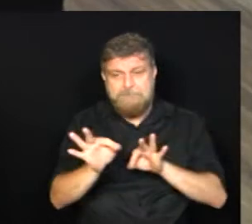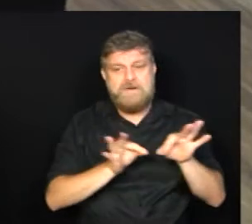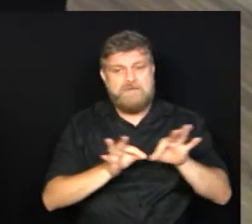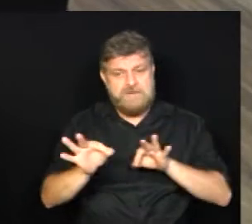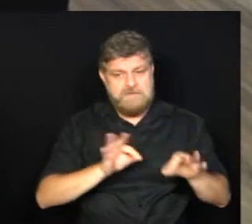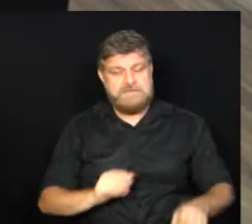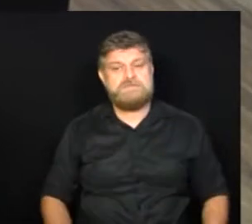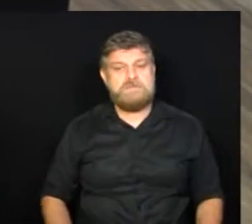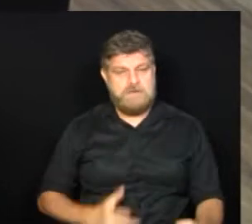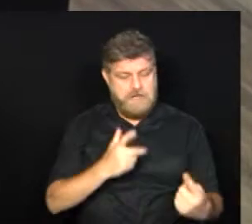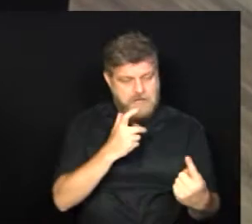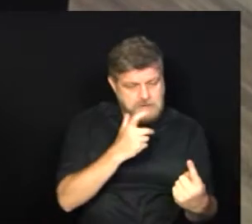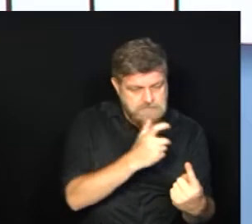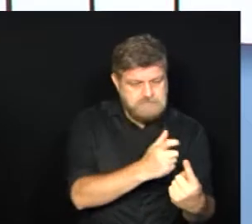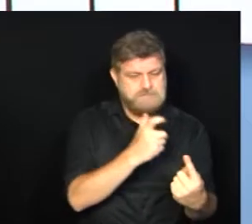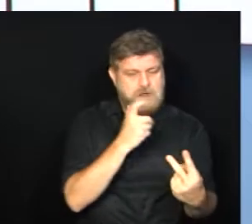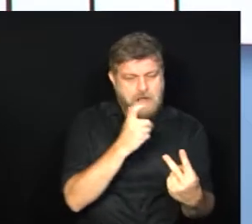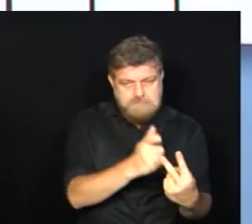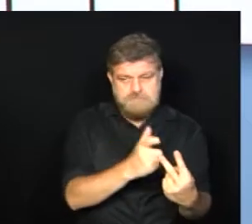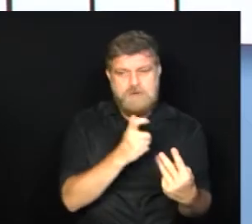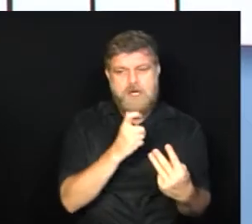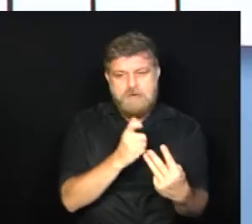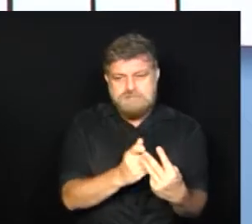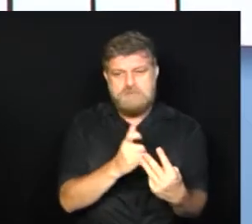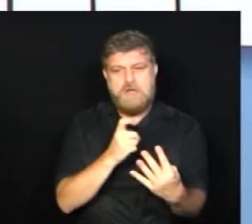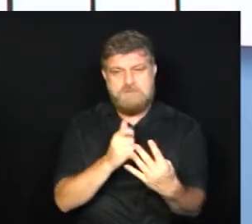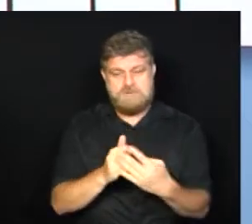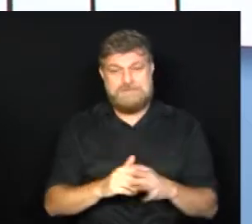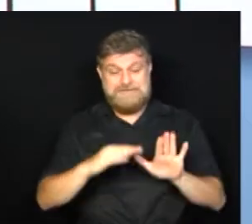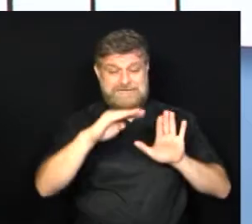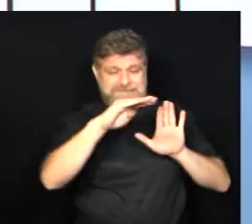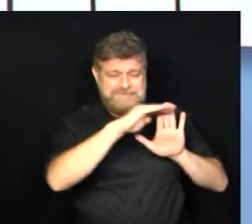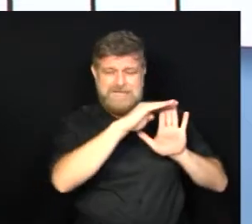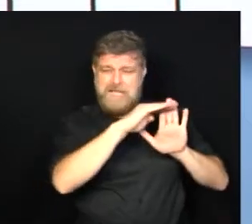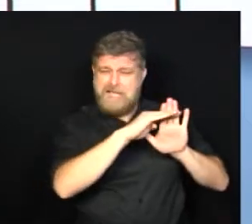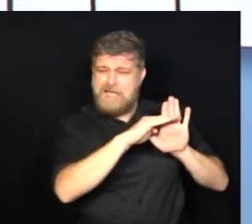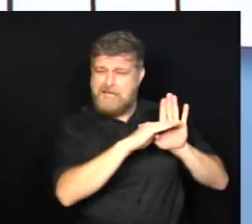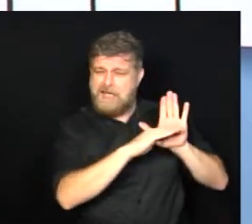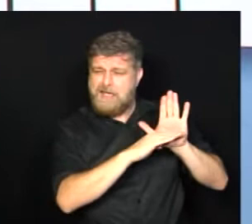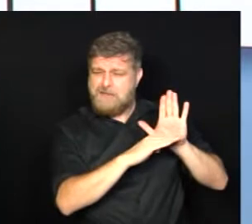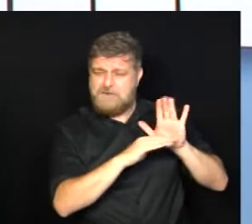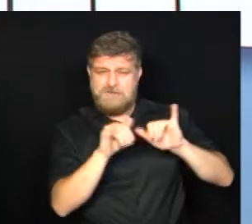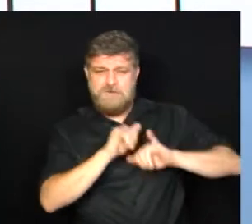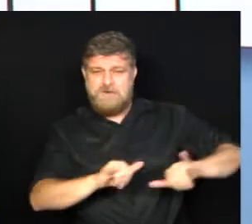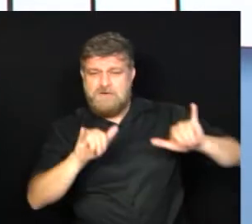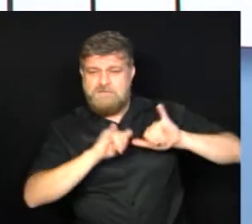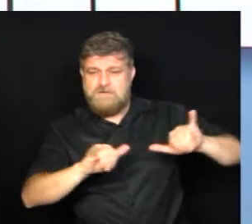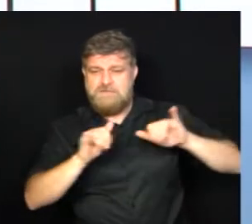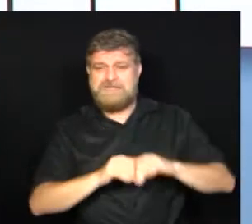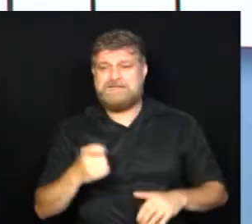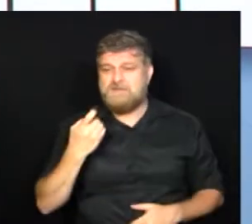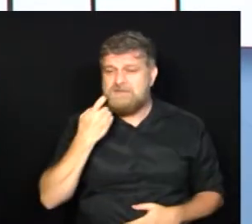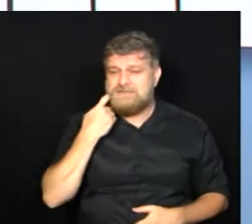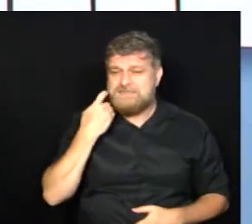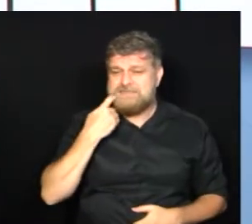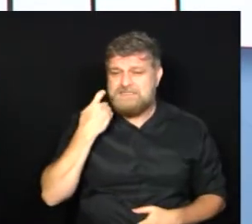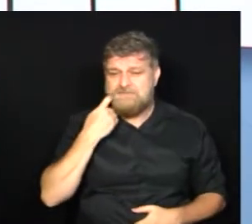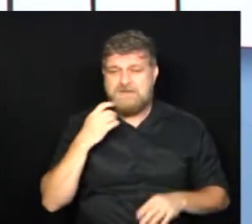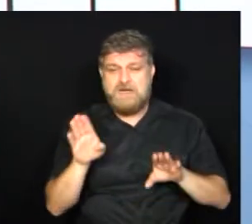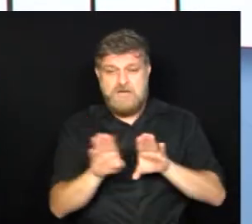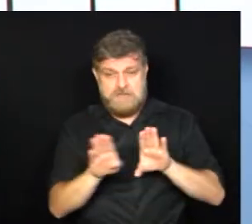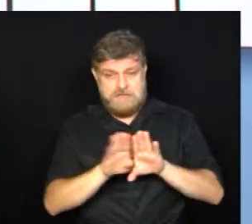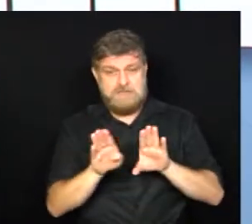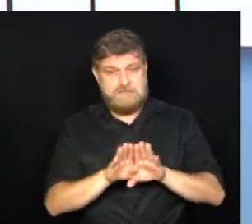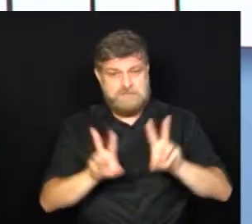a vacinação. E esse plano foi todo falado sobre ele na sexta-feira e, inclusive,